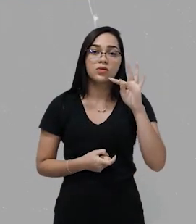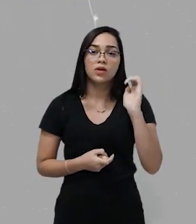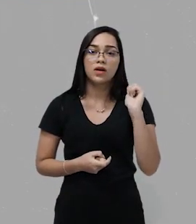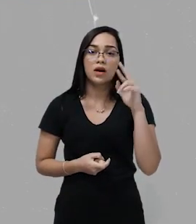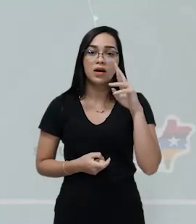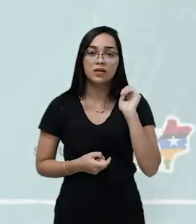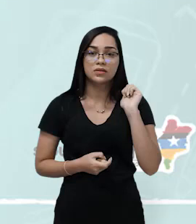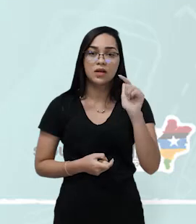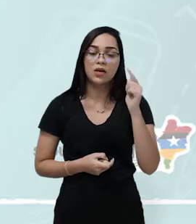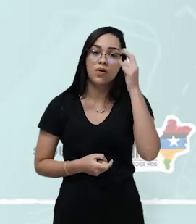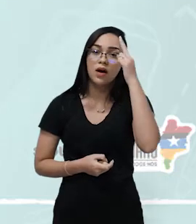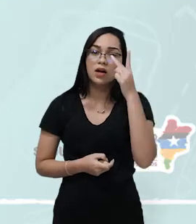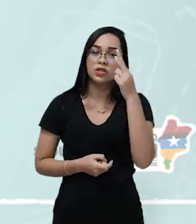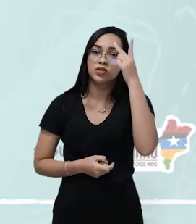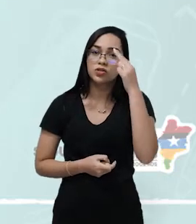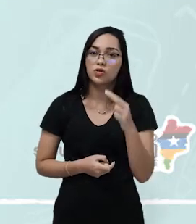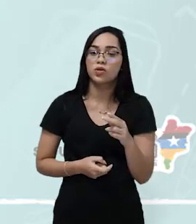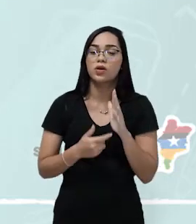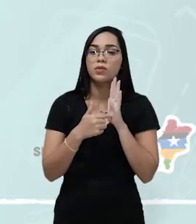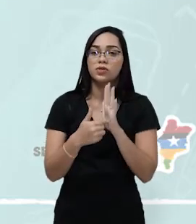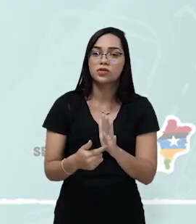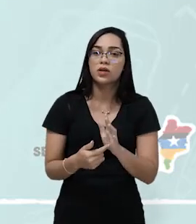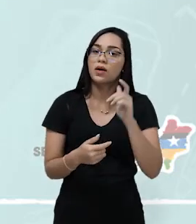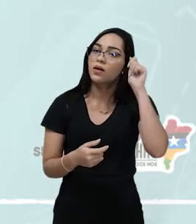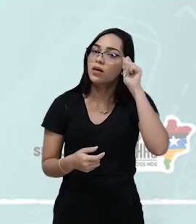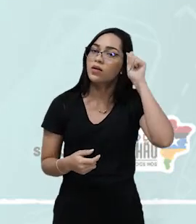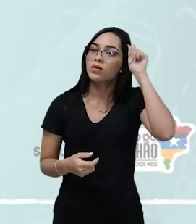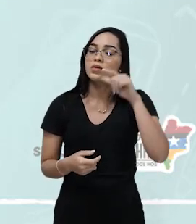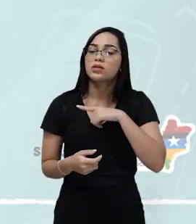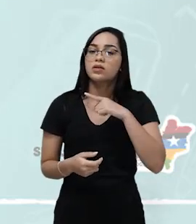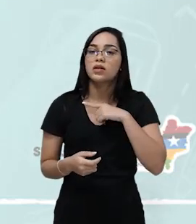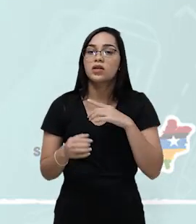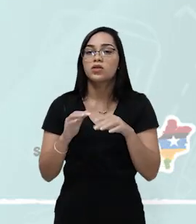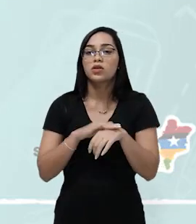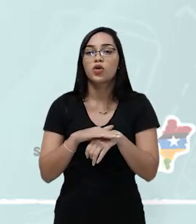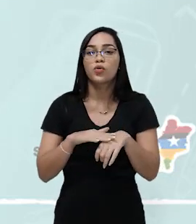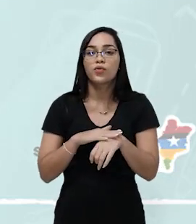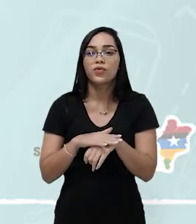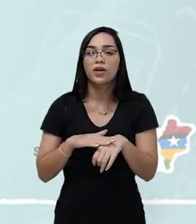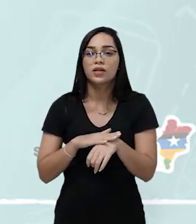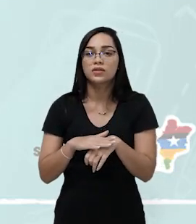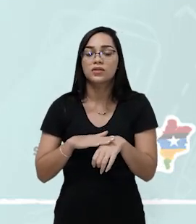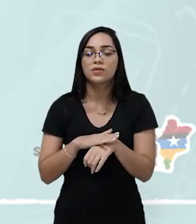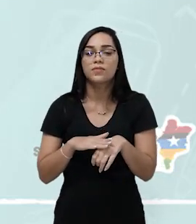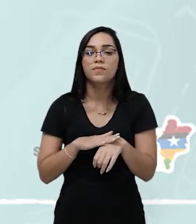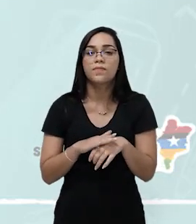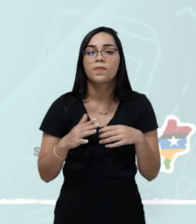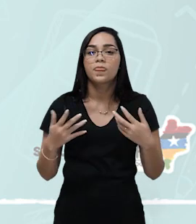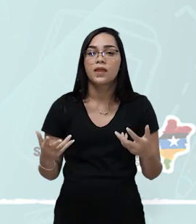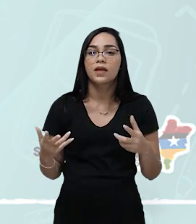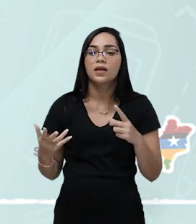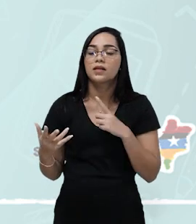A história em si é retratada pelos atores por meio do diálogo, tá? E aí,